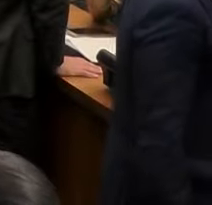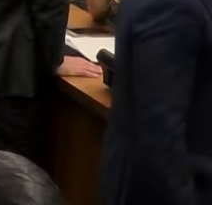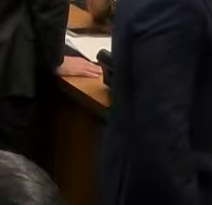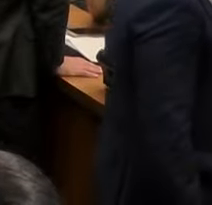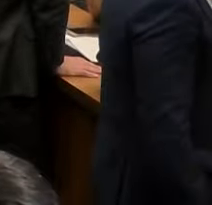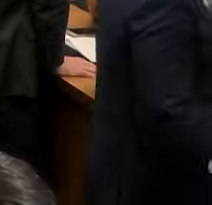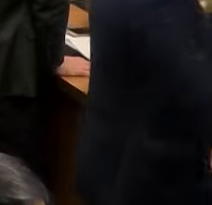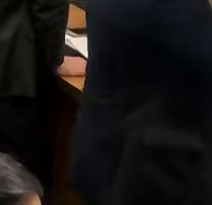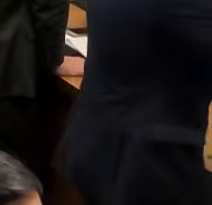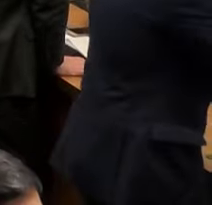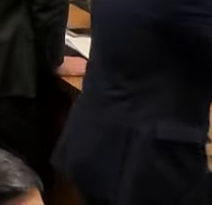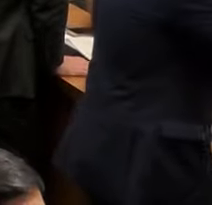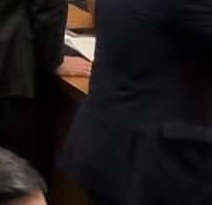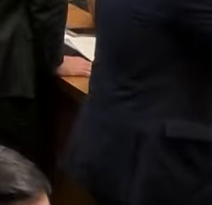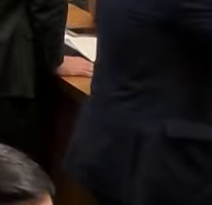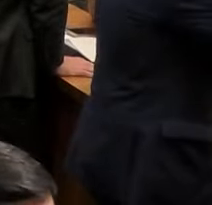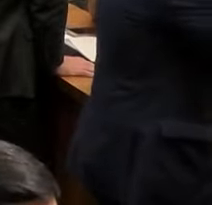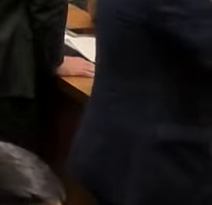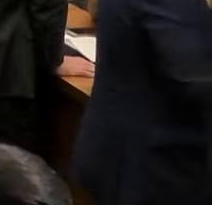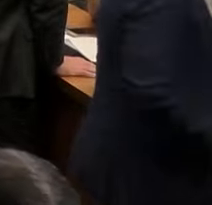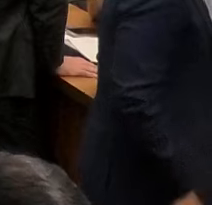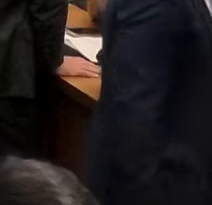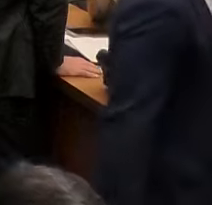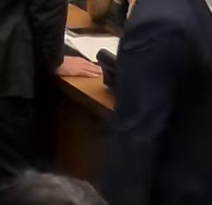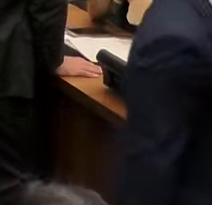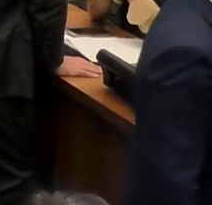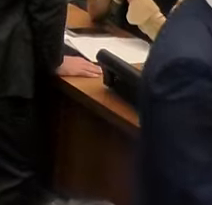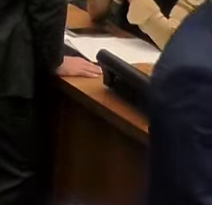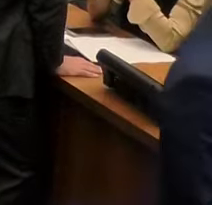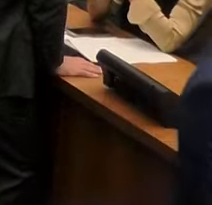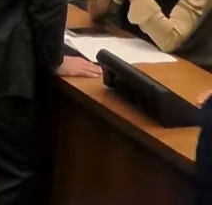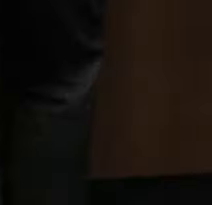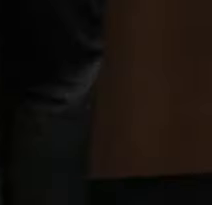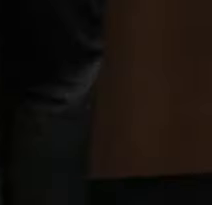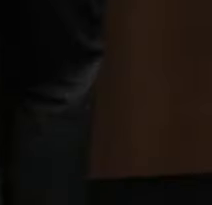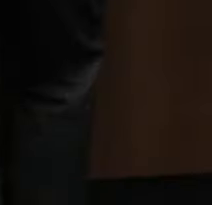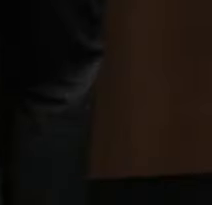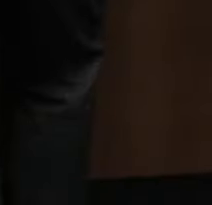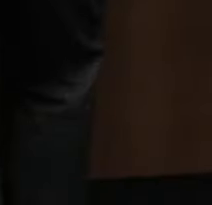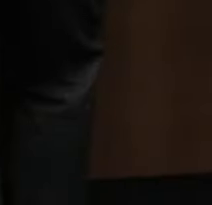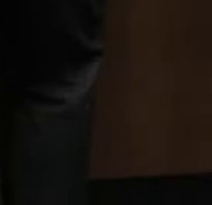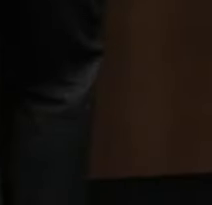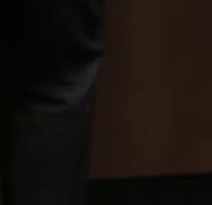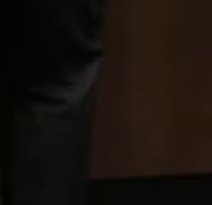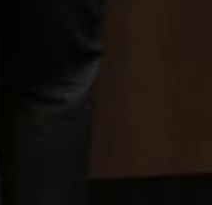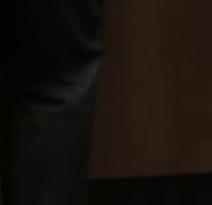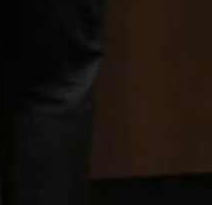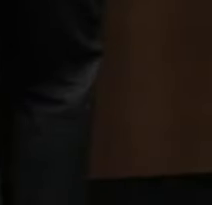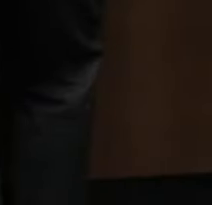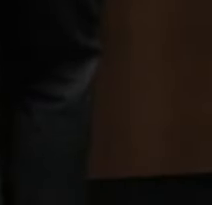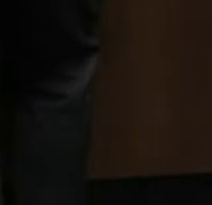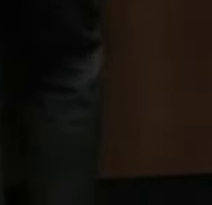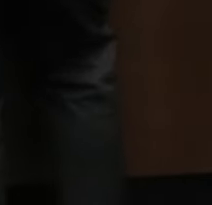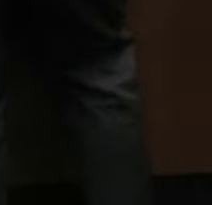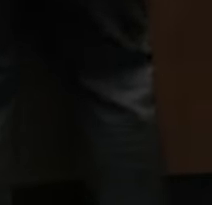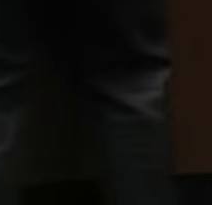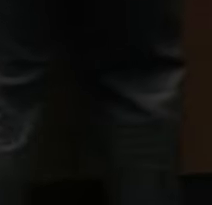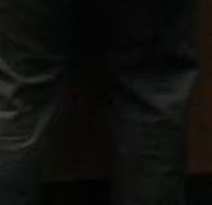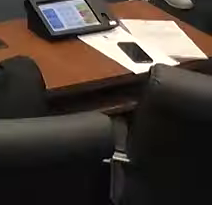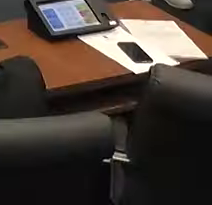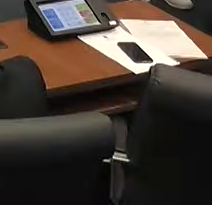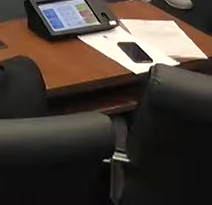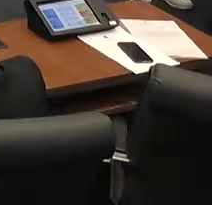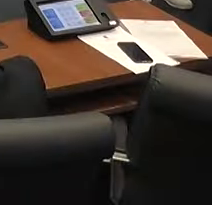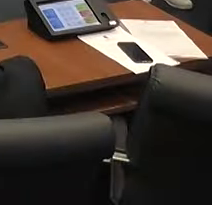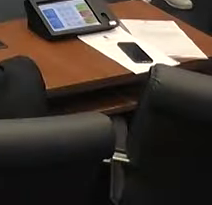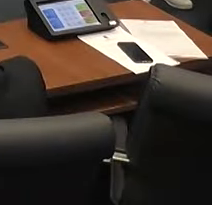deputado. Na verdade, a assessoria acaba de me comunicar que não foi retirada a sociedade civil do conselho, tá? Continua na lei. Não,